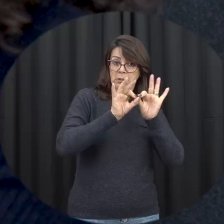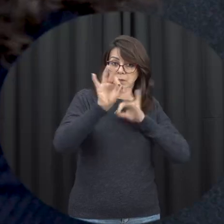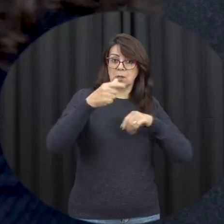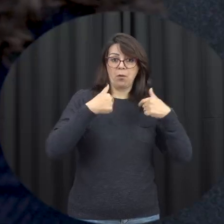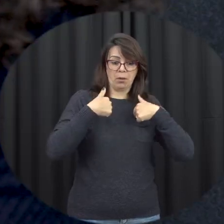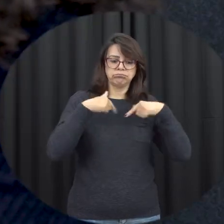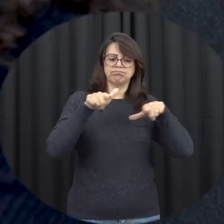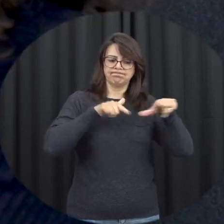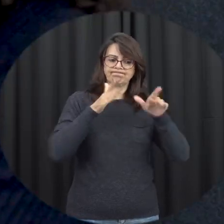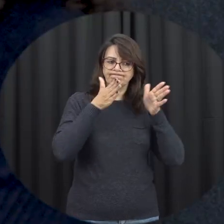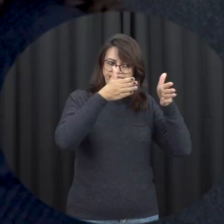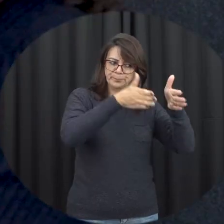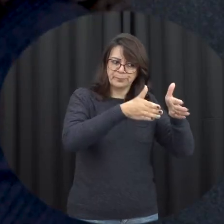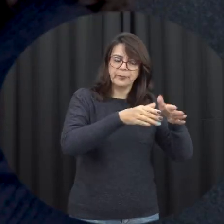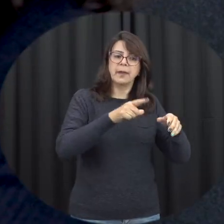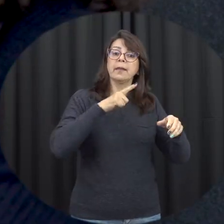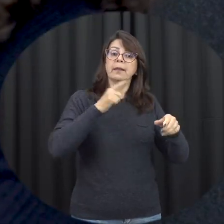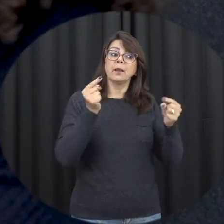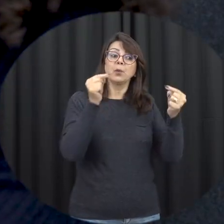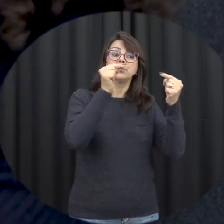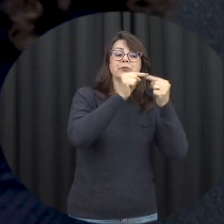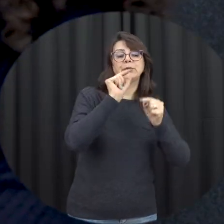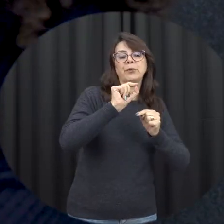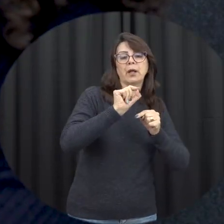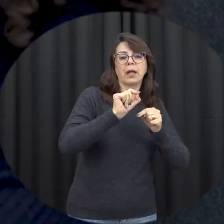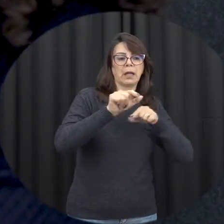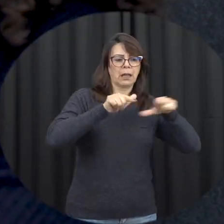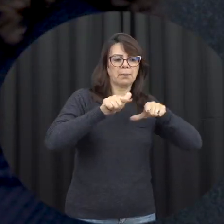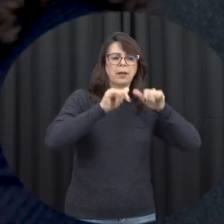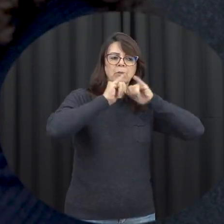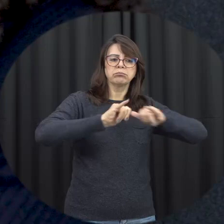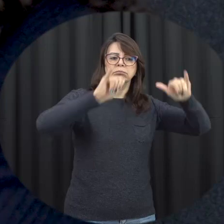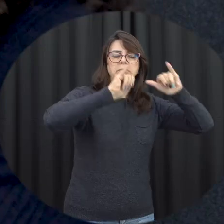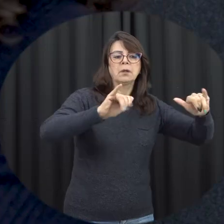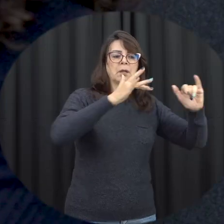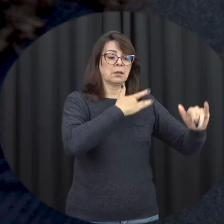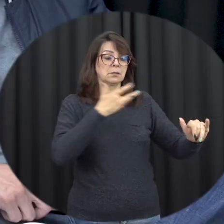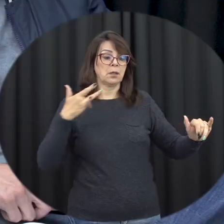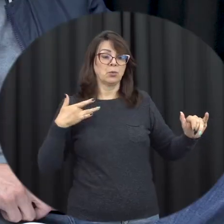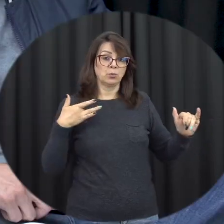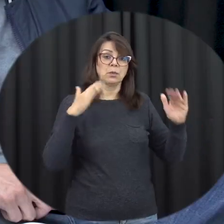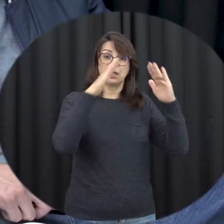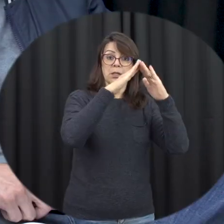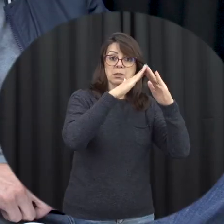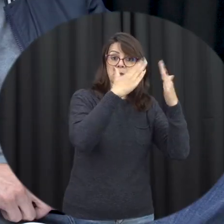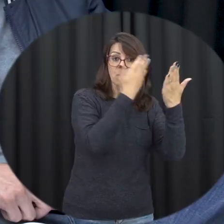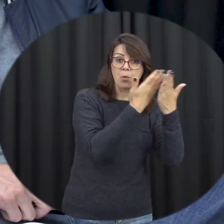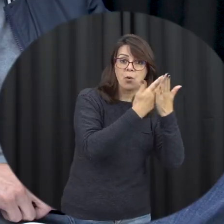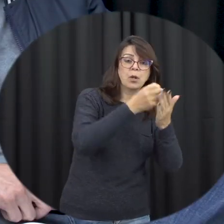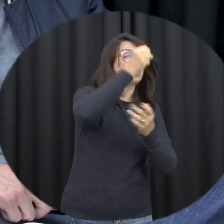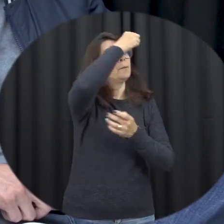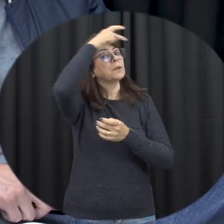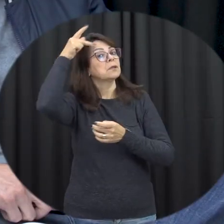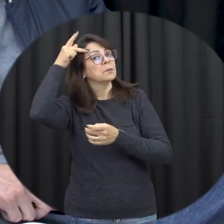os projetos de extensão que eu trabalho justamente, vem nesse sentido, assim, a gente trabalha com promoção da saúde em escolas